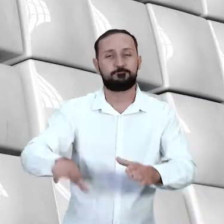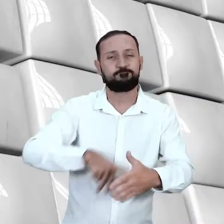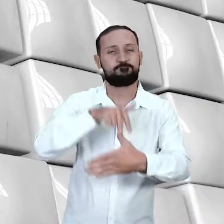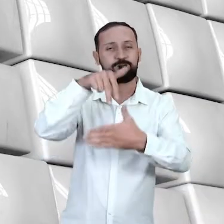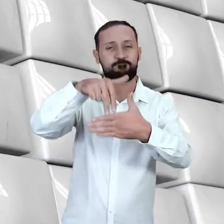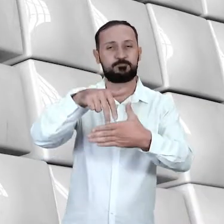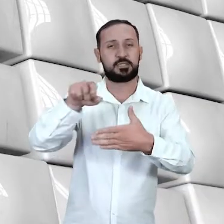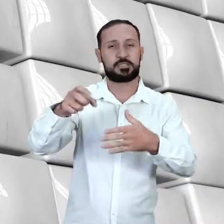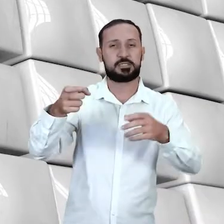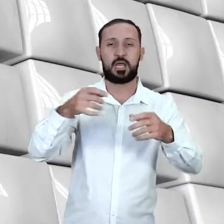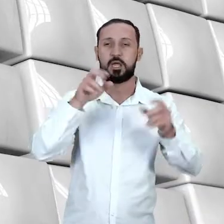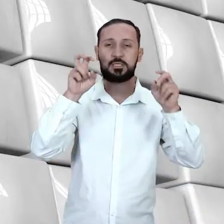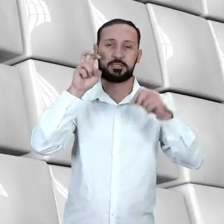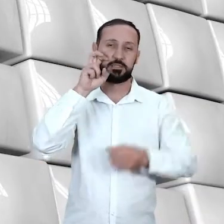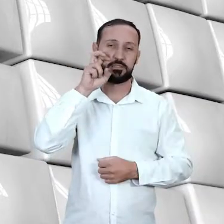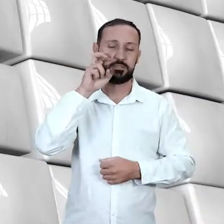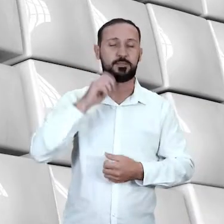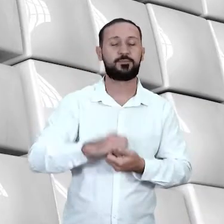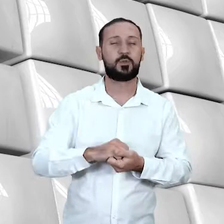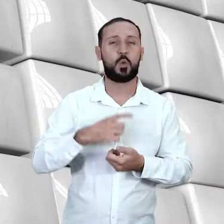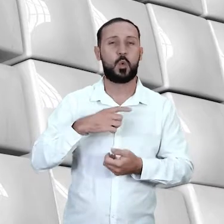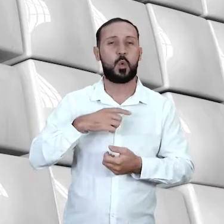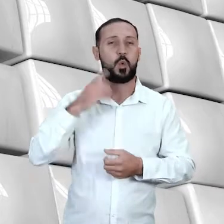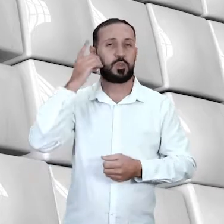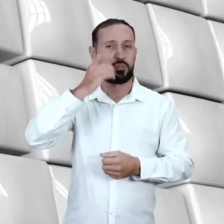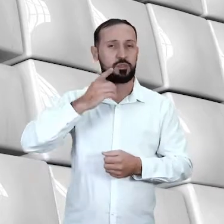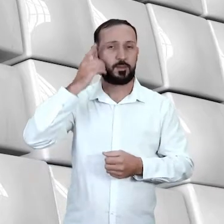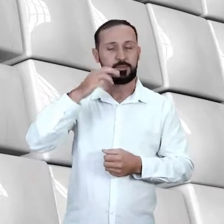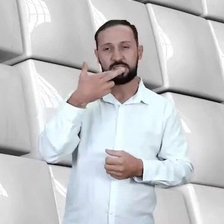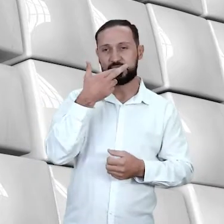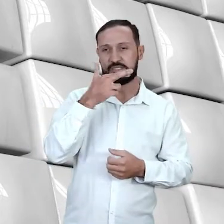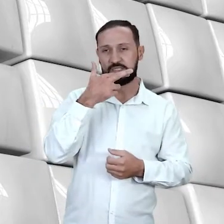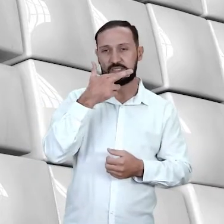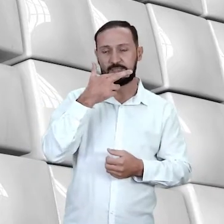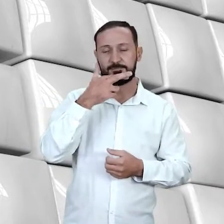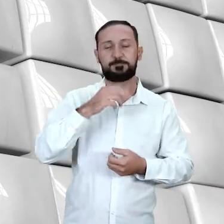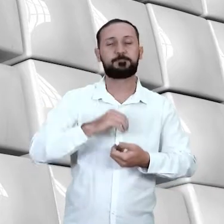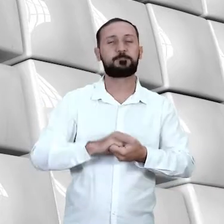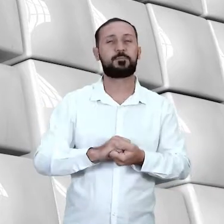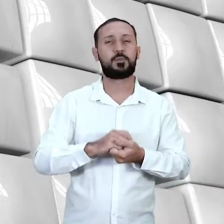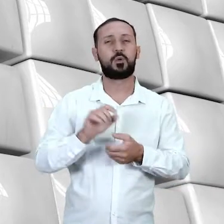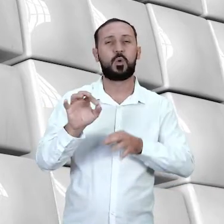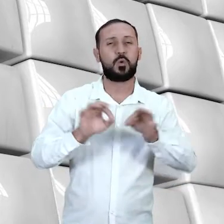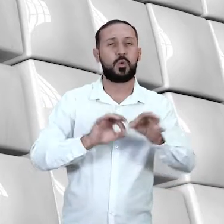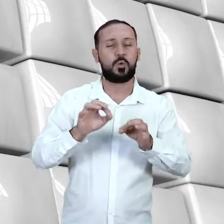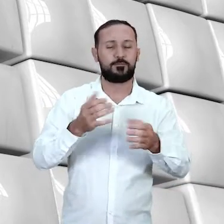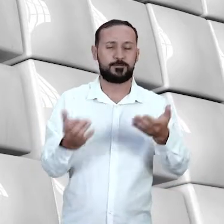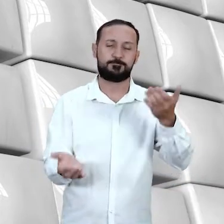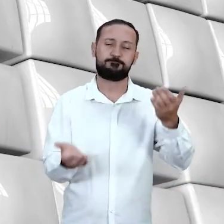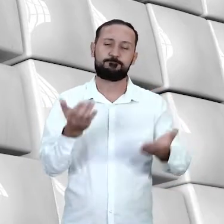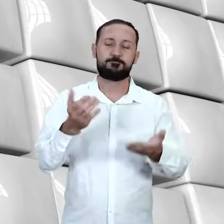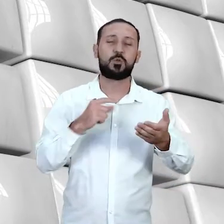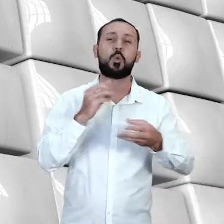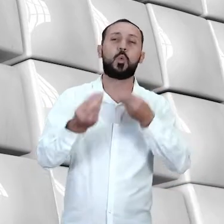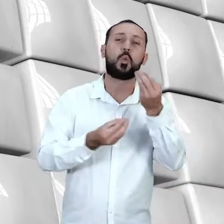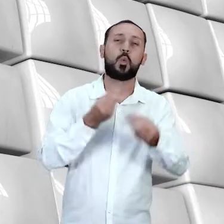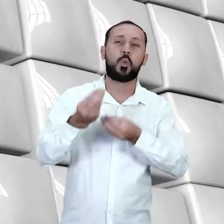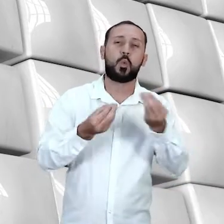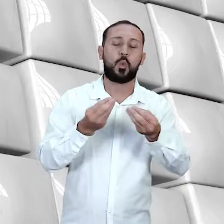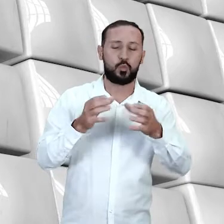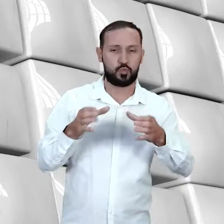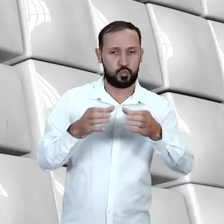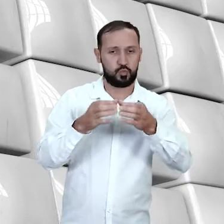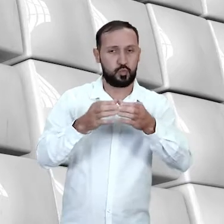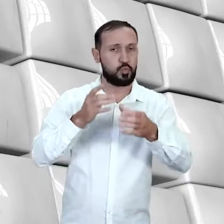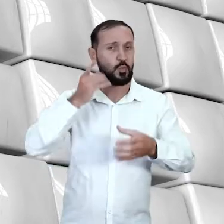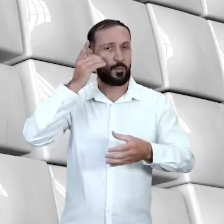dia 12, o deputado Renato Câmara, do MDB, fez um balanço da atuação da Frente em Defesa das